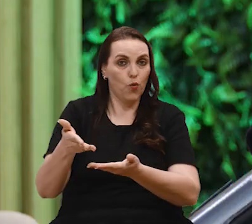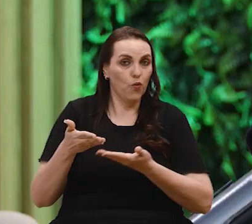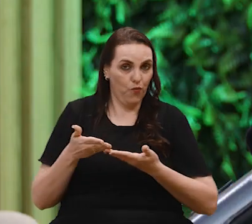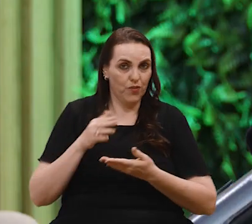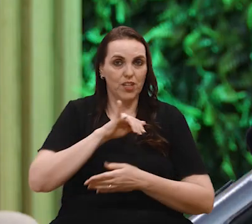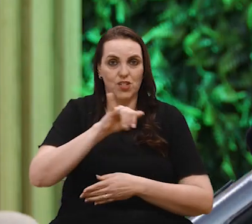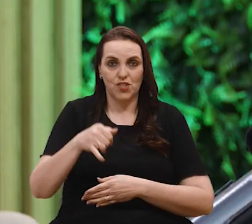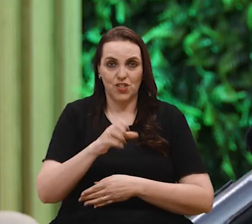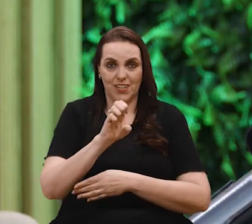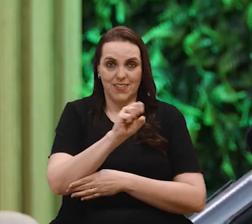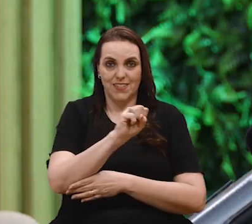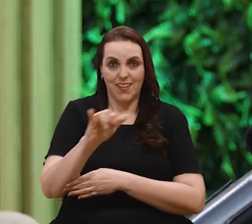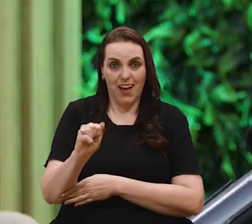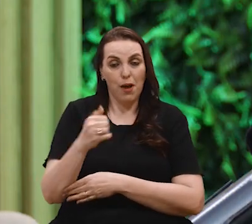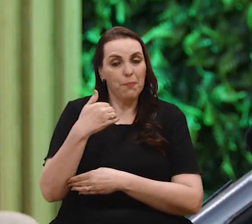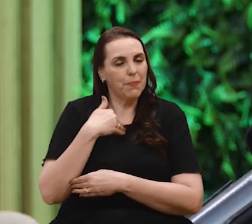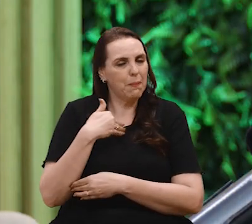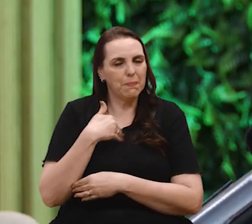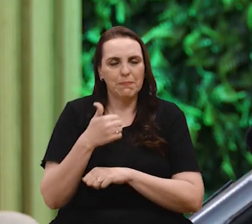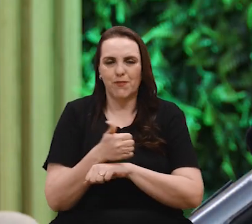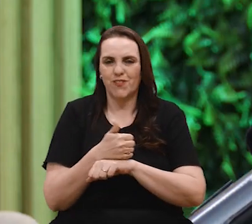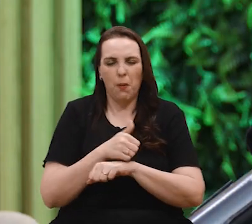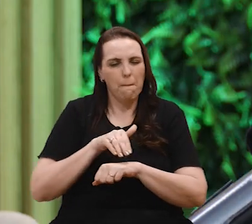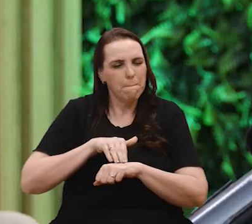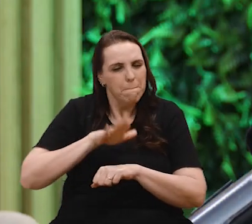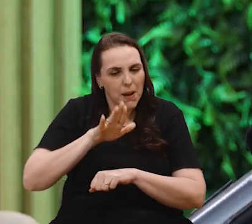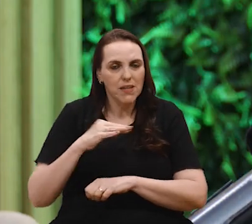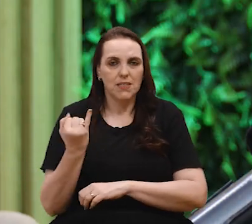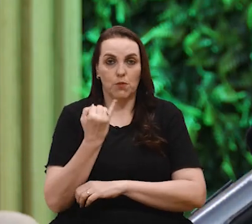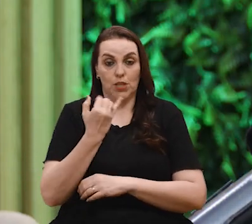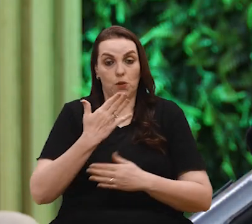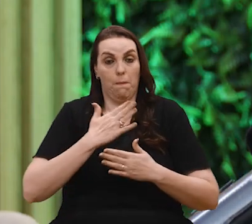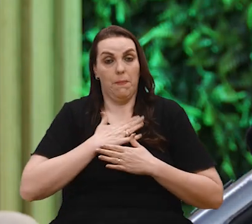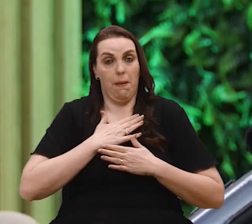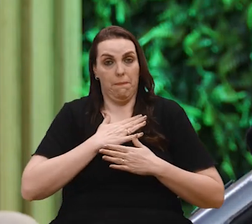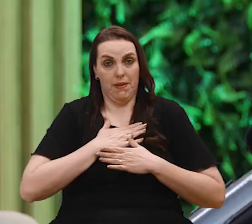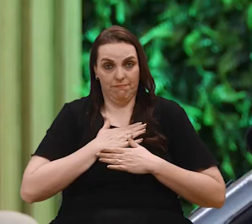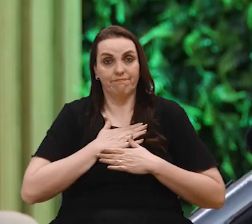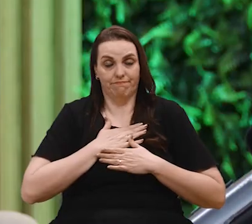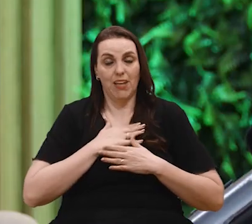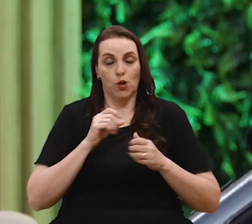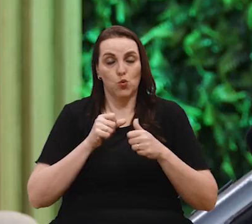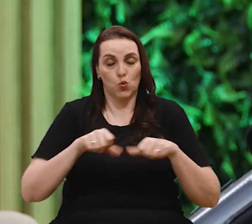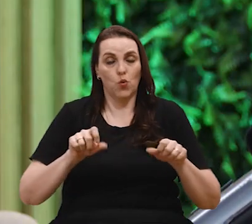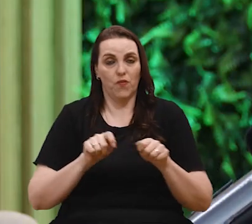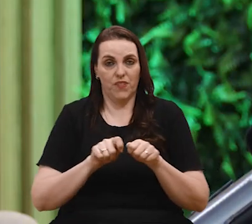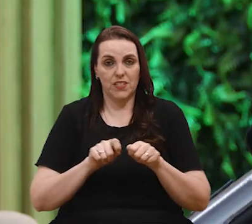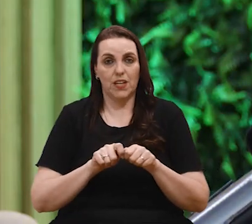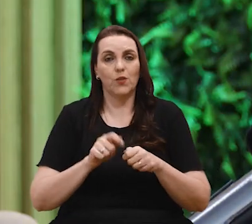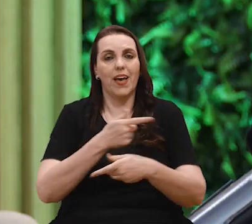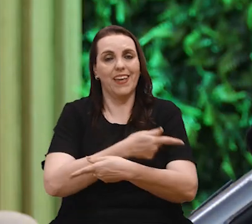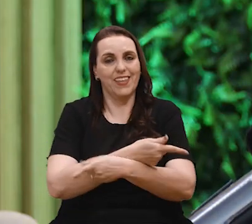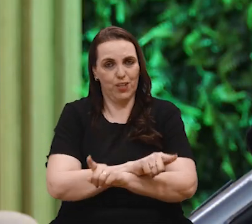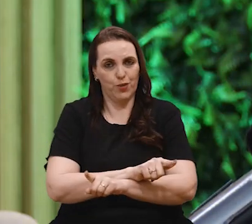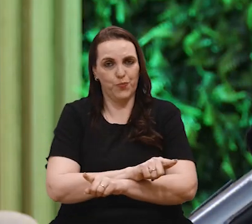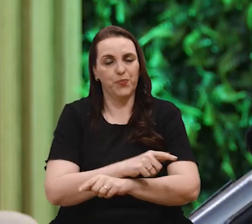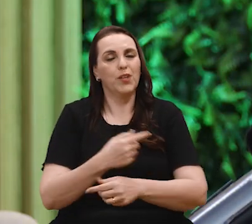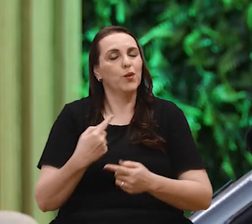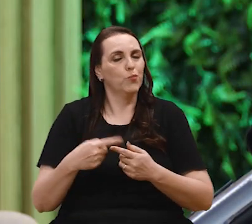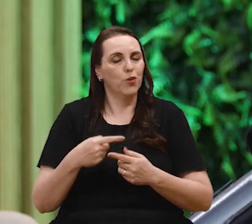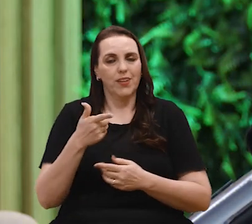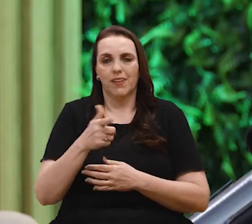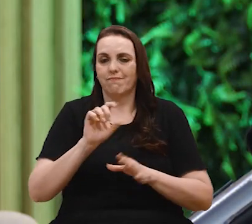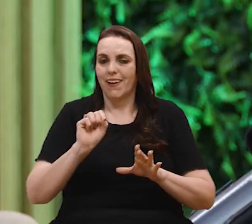ela, que é, para mim, o profissional mais importante para o Alexandre, para o que eu estou fazendo, que é a